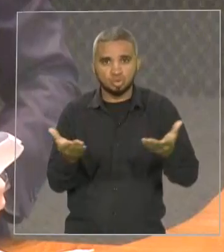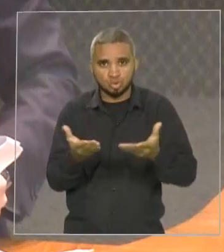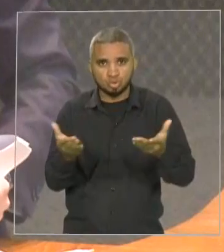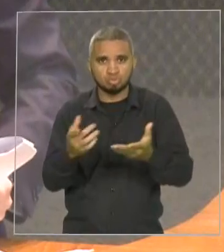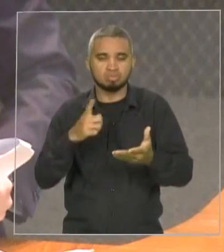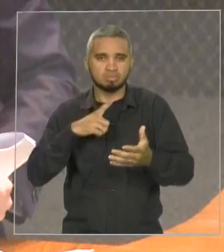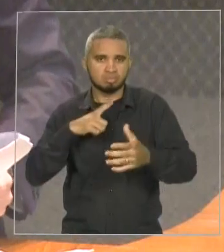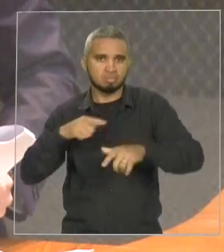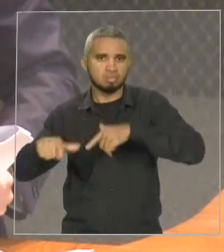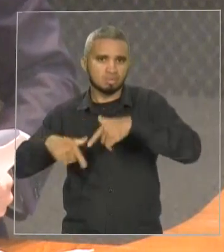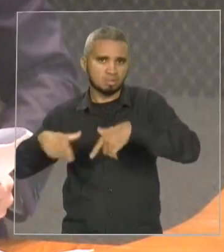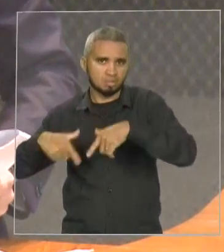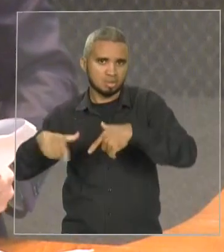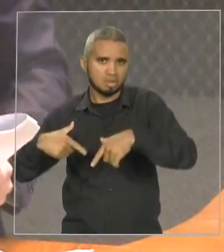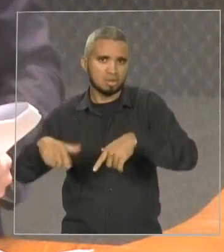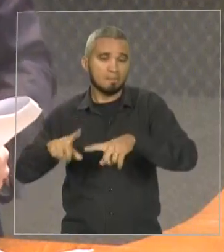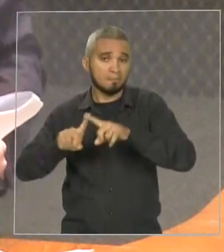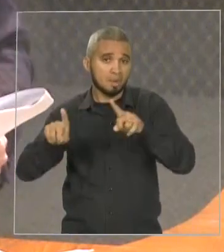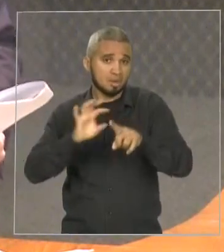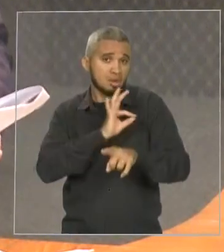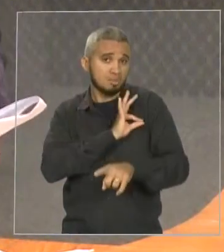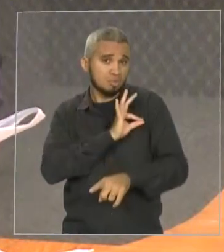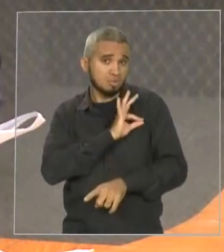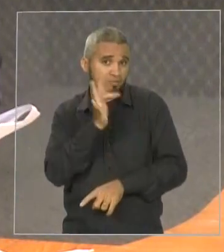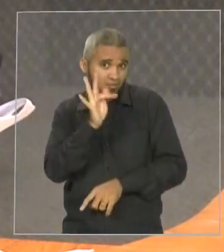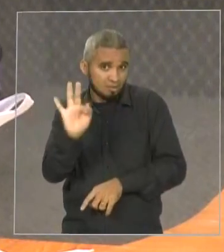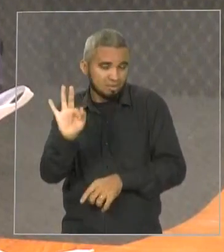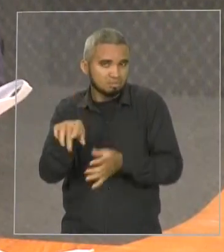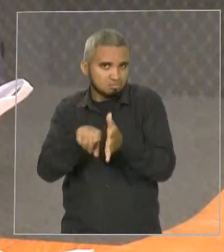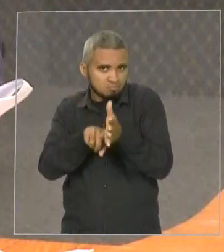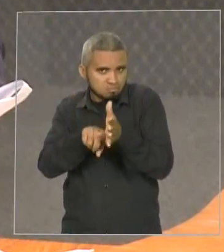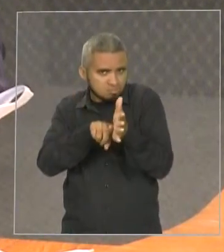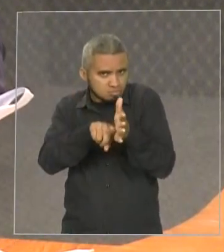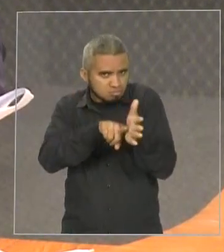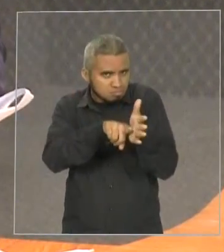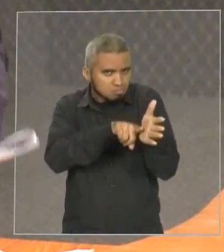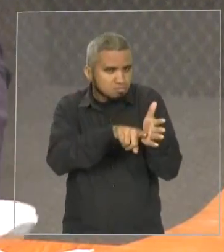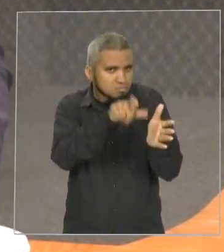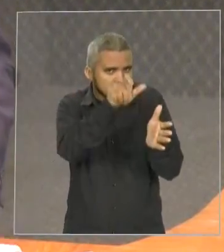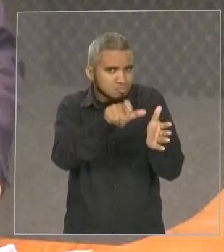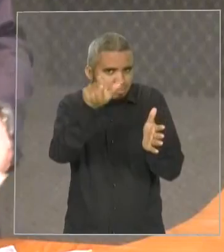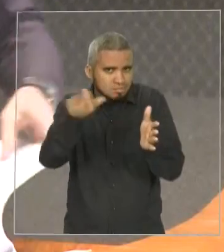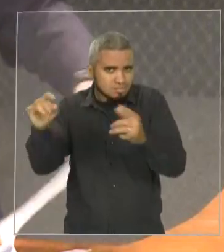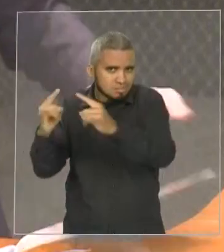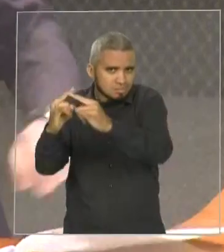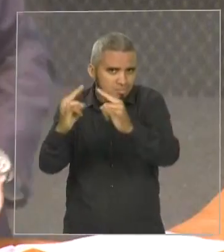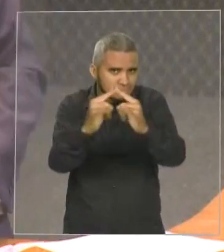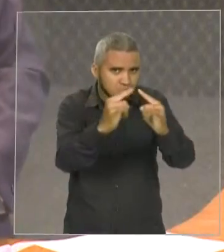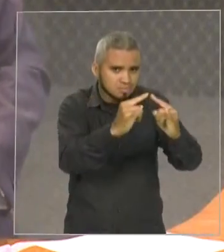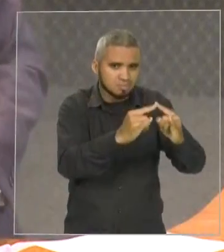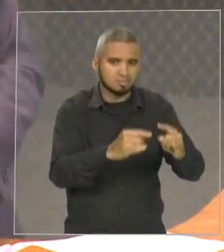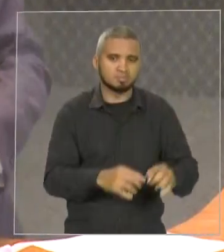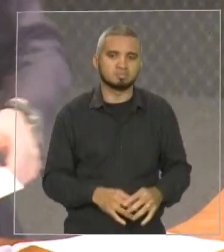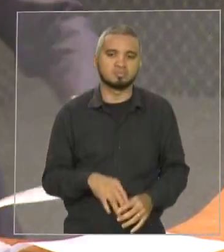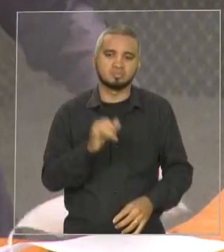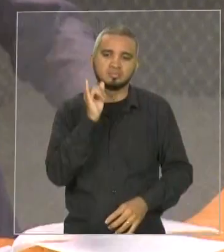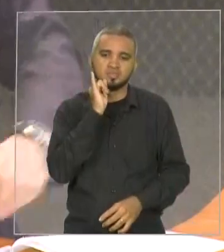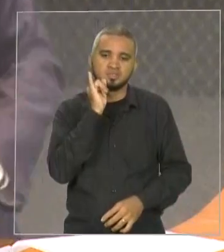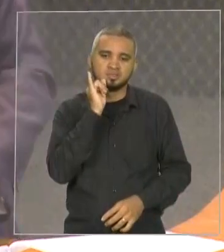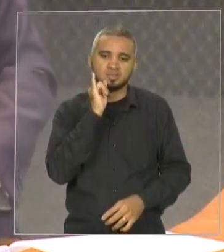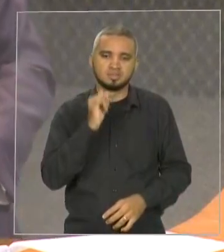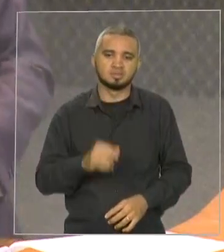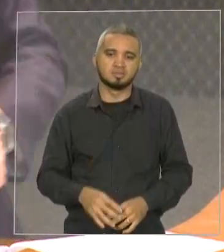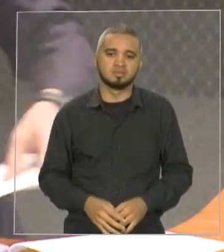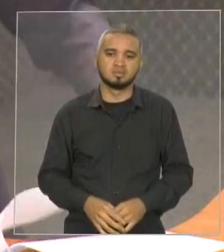ser investigadas também pela polícia. E aqui diz, por exemplo, no que